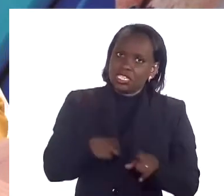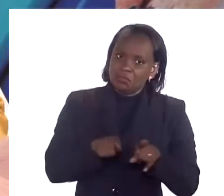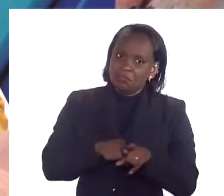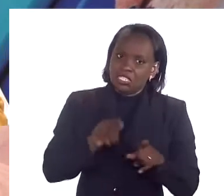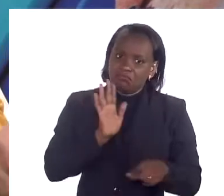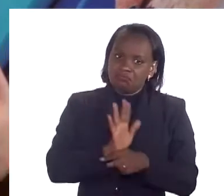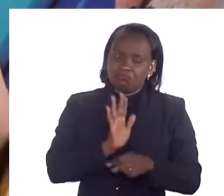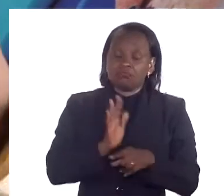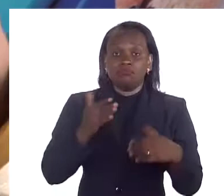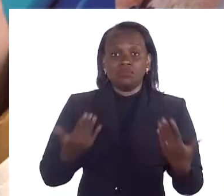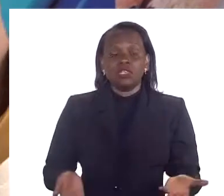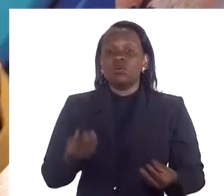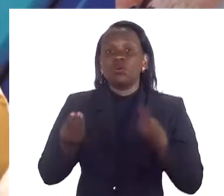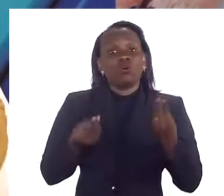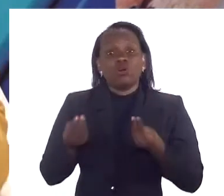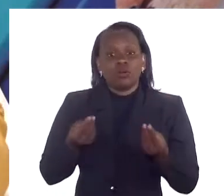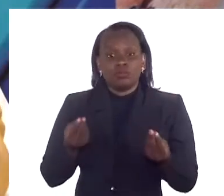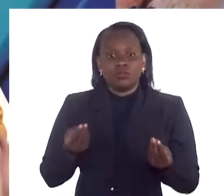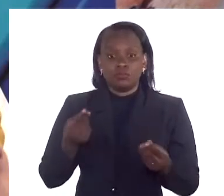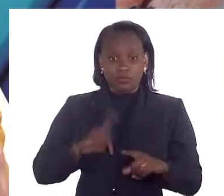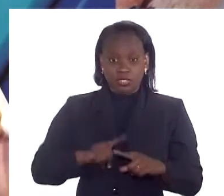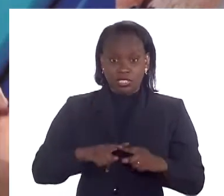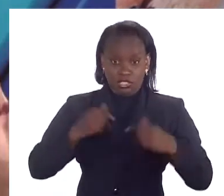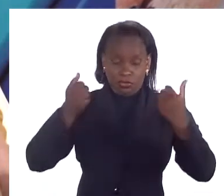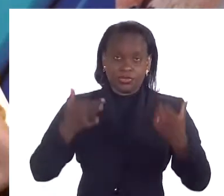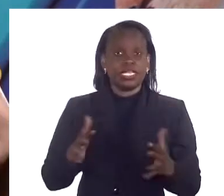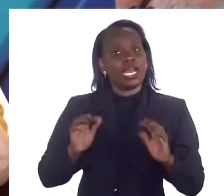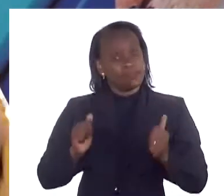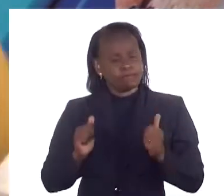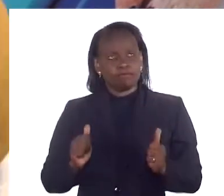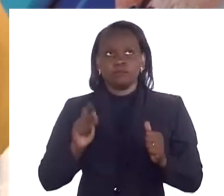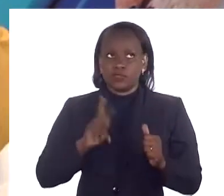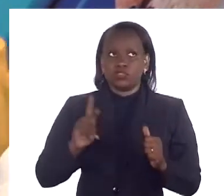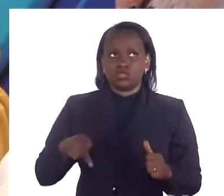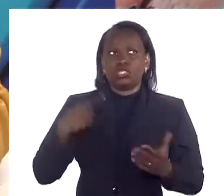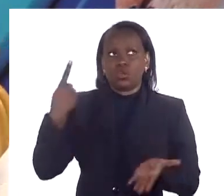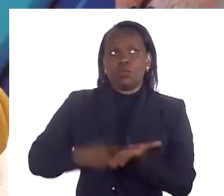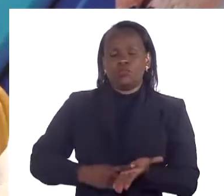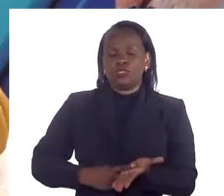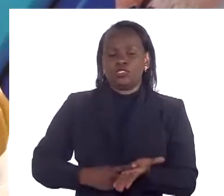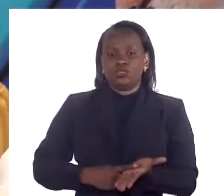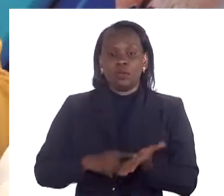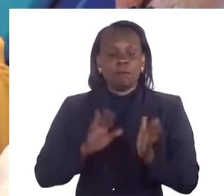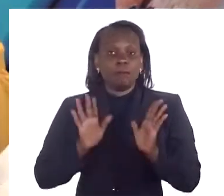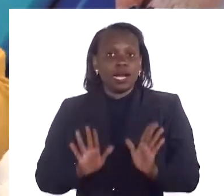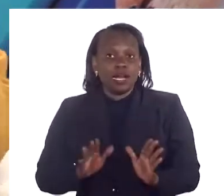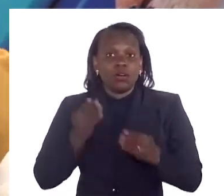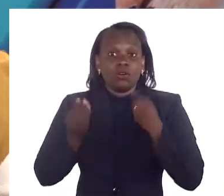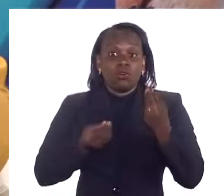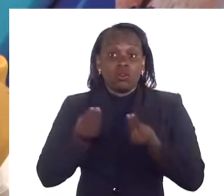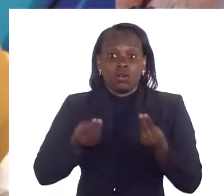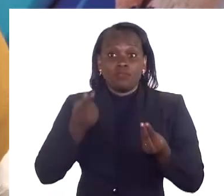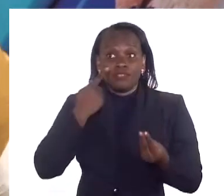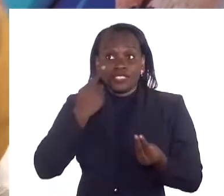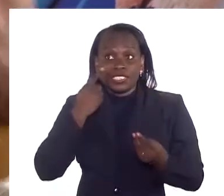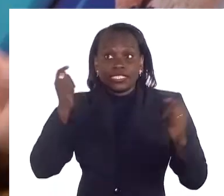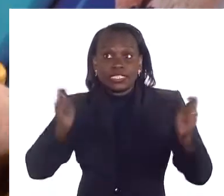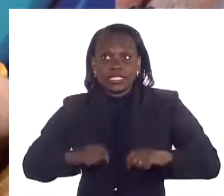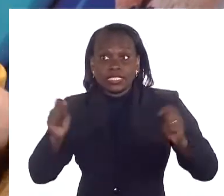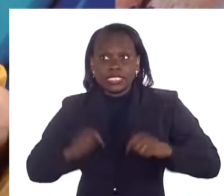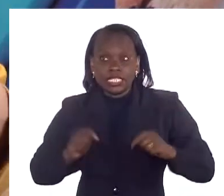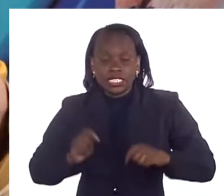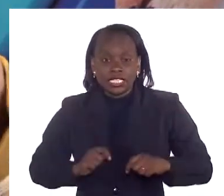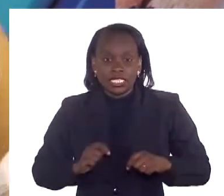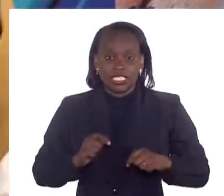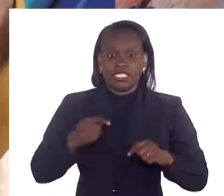que também defenda. E aí, como é que fica isso? Porque a gente fala, tá, o professor tem esse compromisso, mas como é que é possível